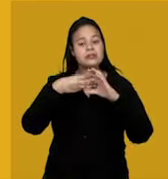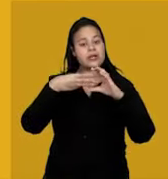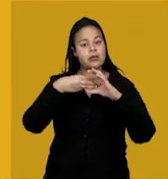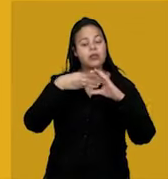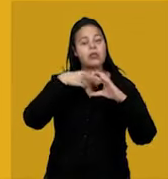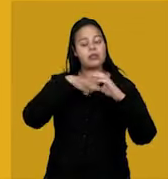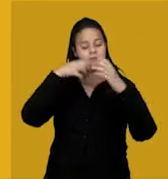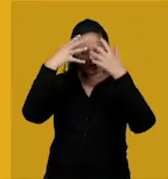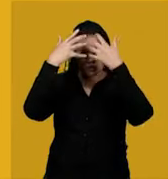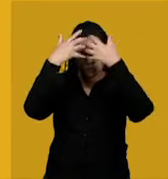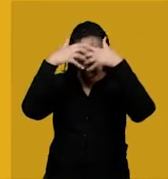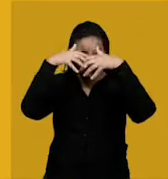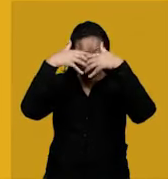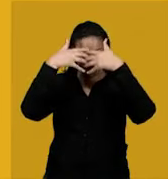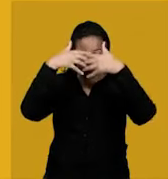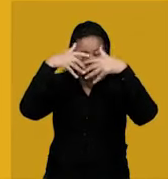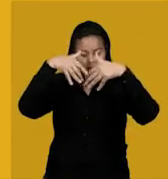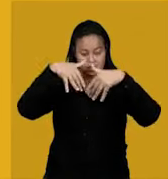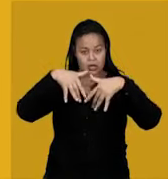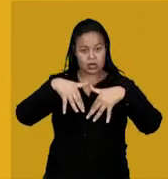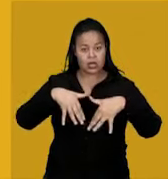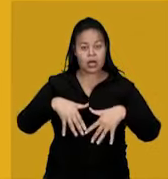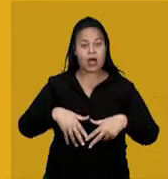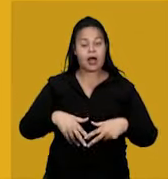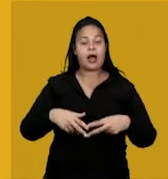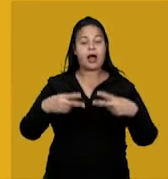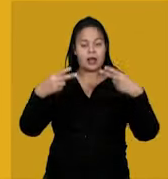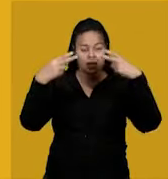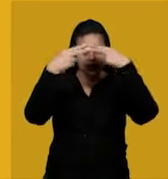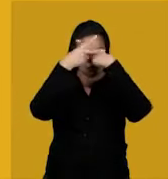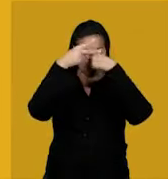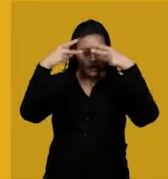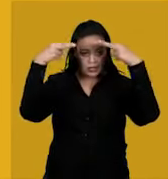nervosas denominadas neurônios.